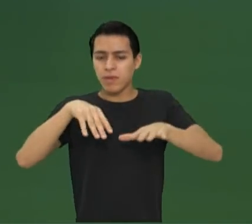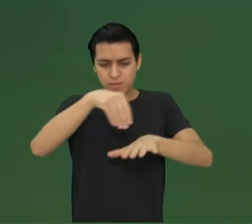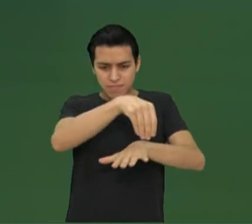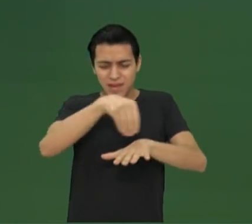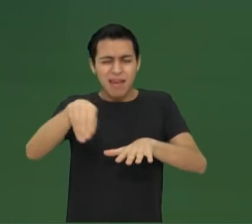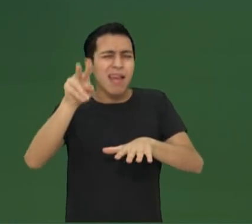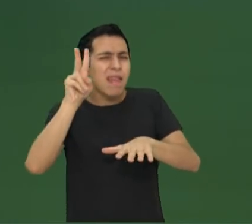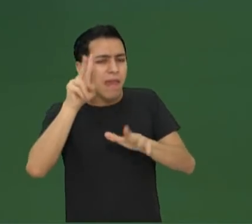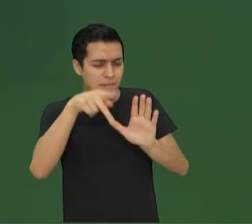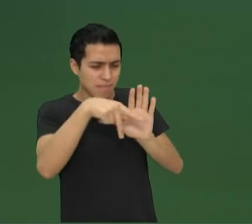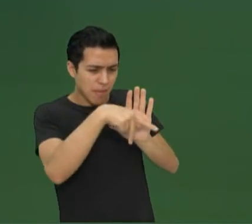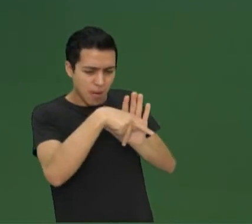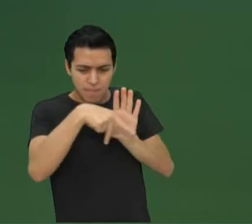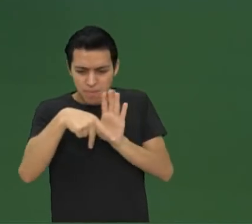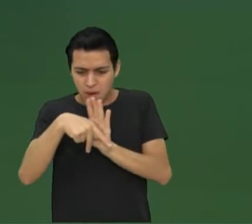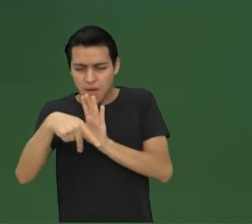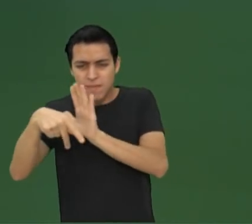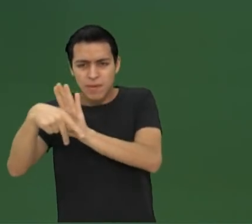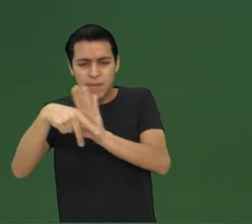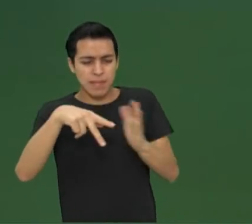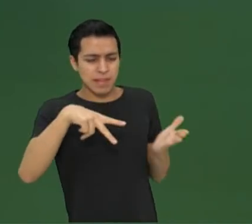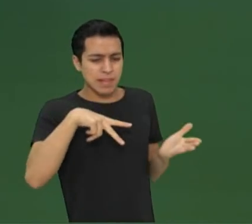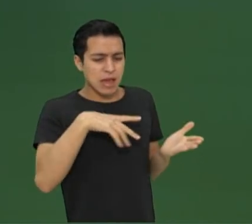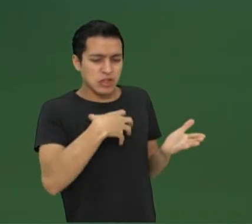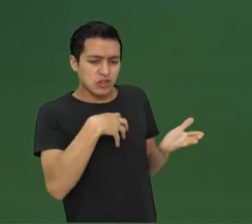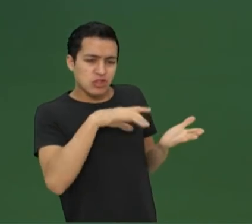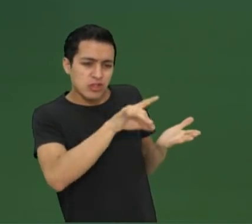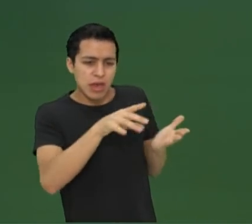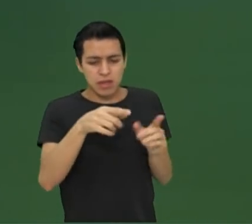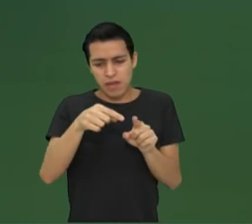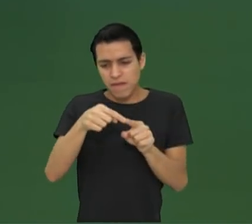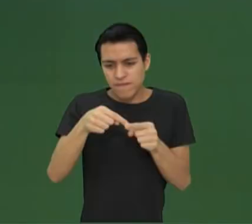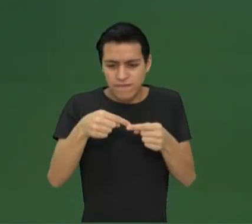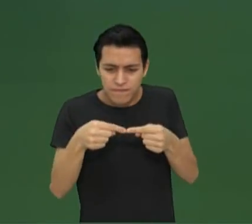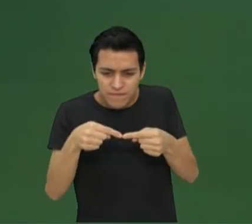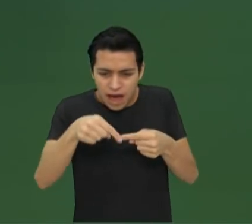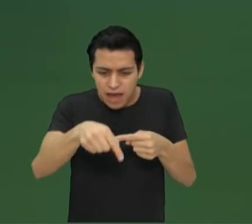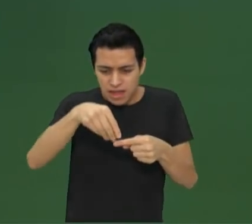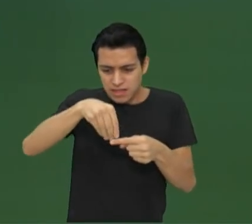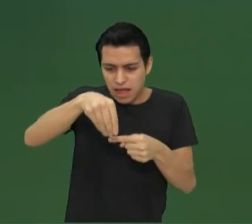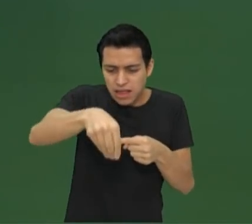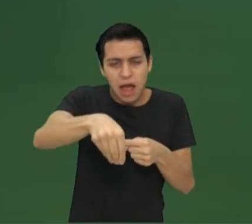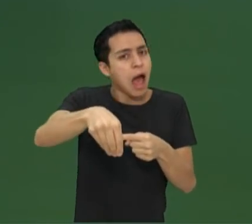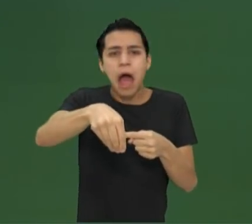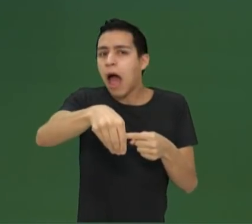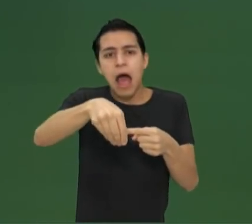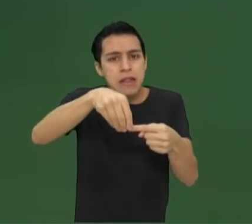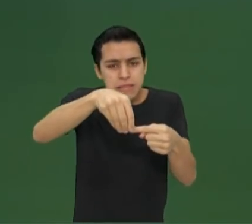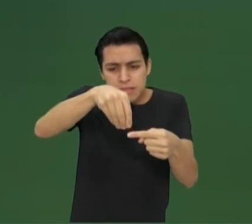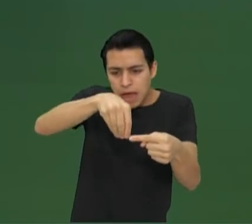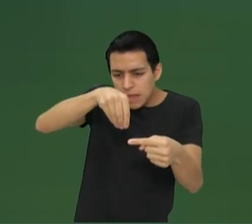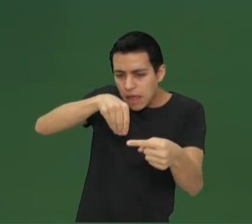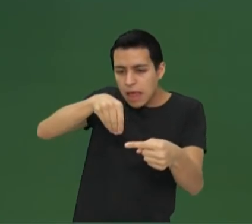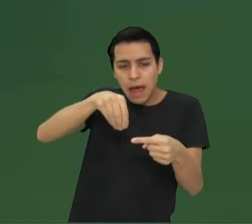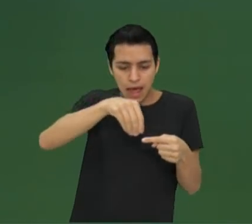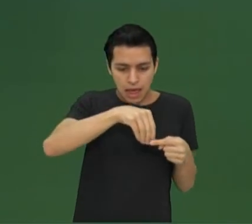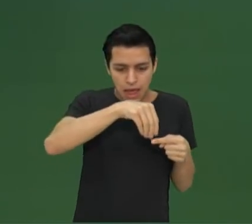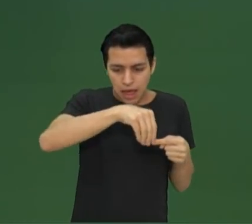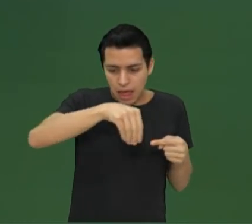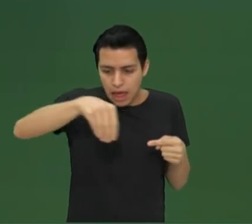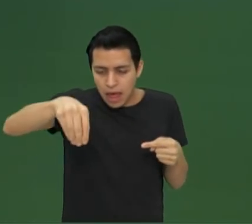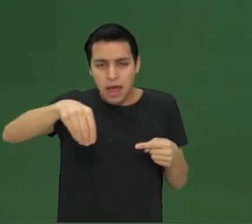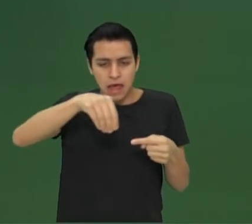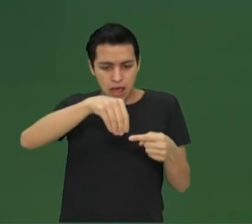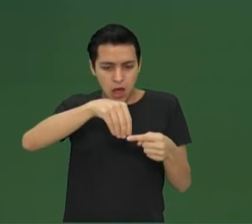tem seu movimento, cada uma tem sua particularidade, né? Uma vai para frente, outra para trás, outra anda na diagonal, né?